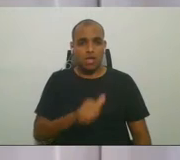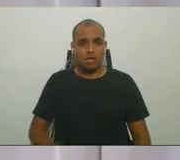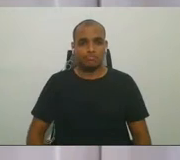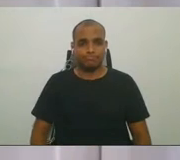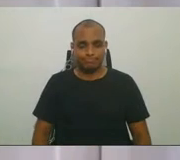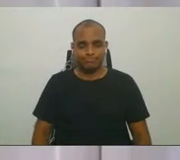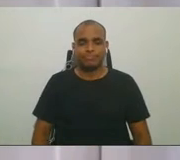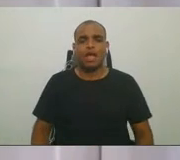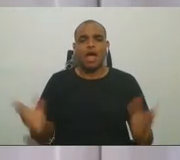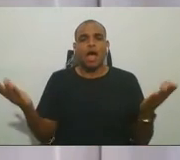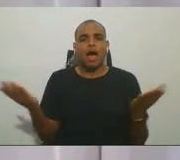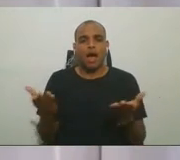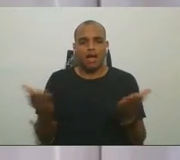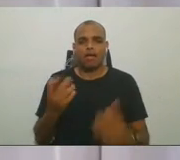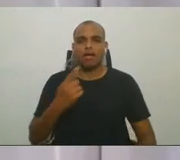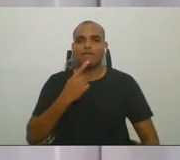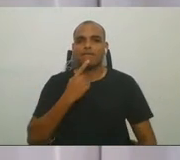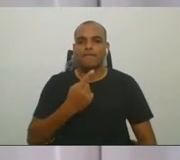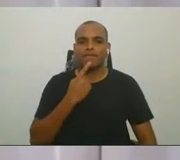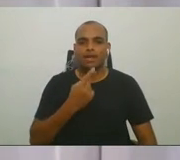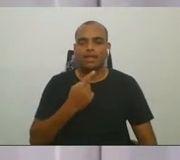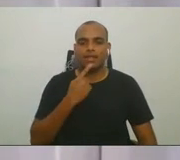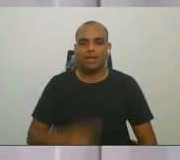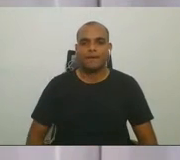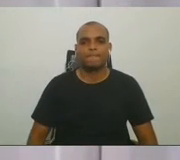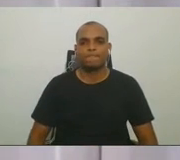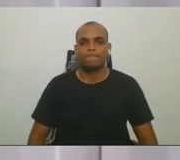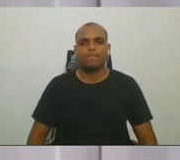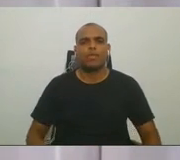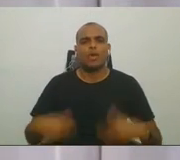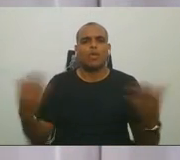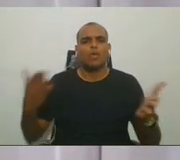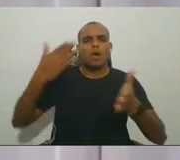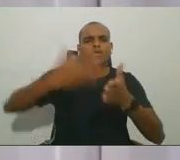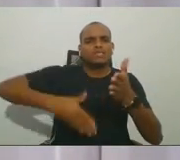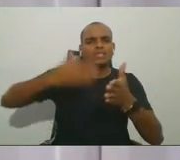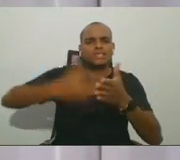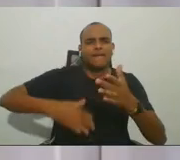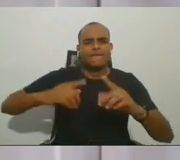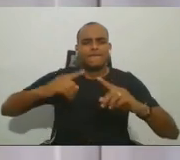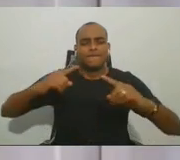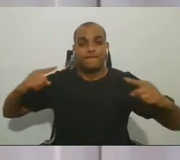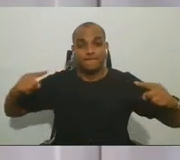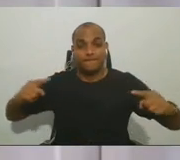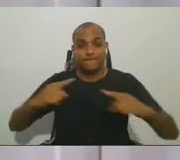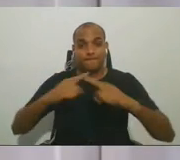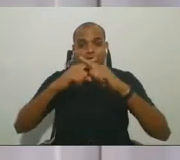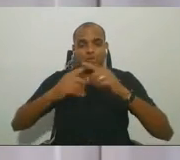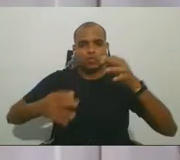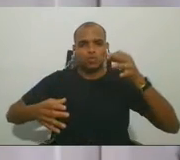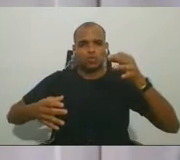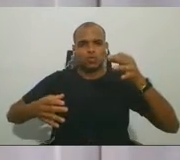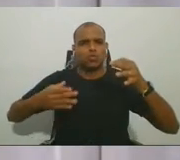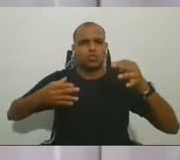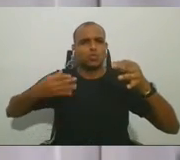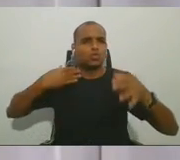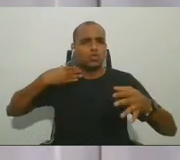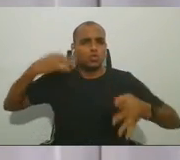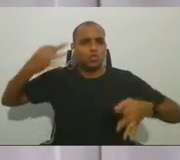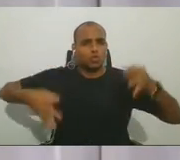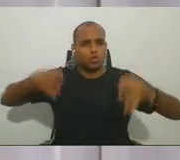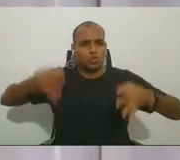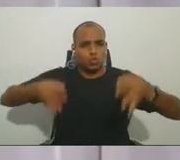Vou falar agora sobre os desafios em termos de justiça social.